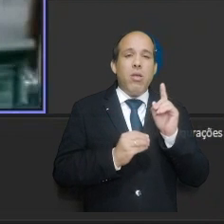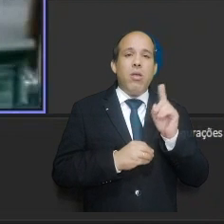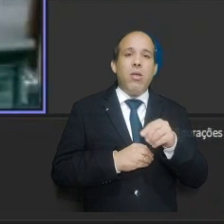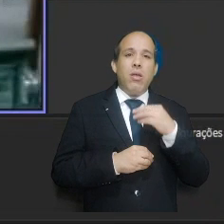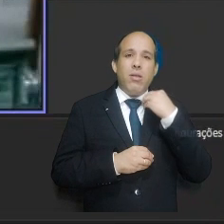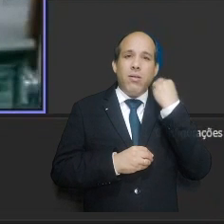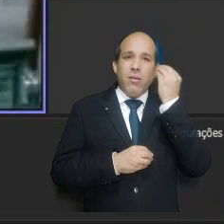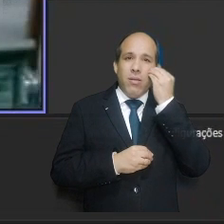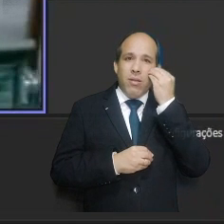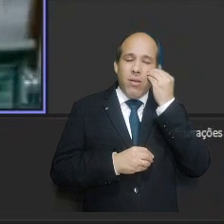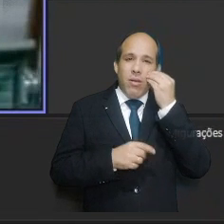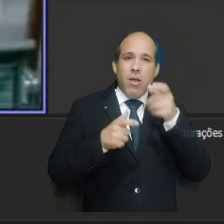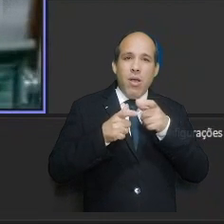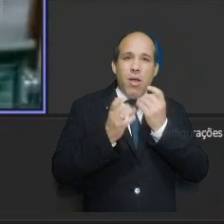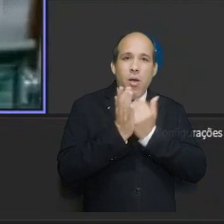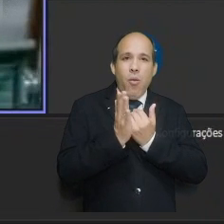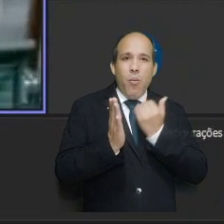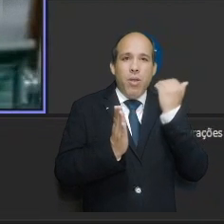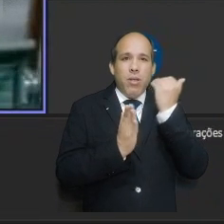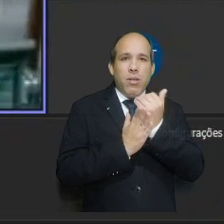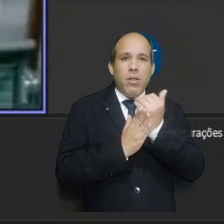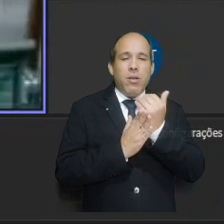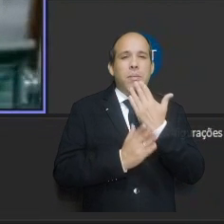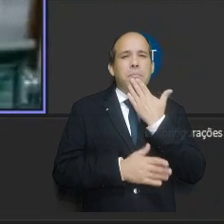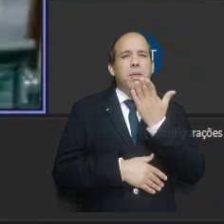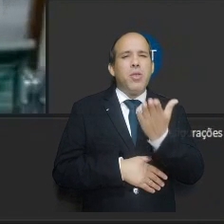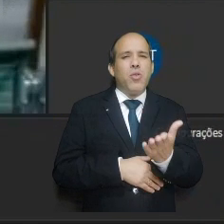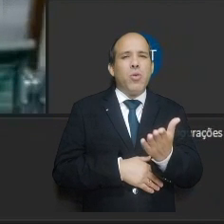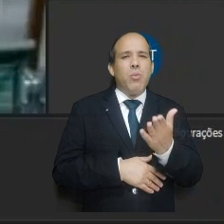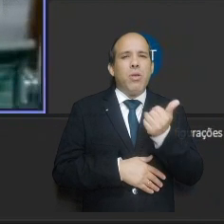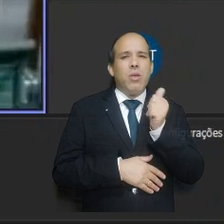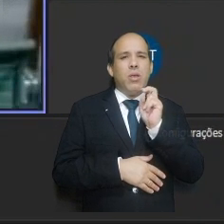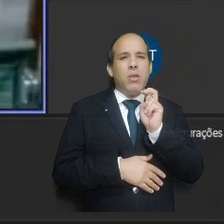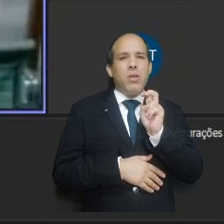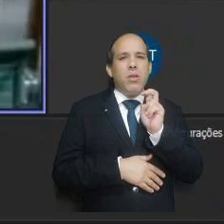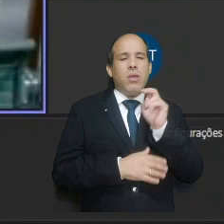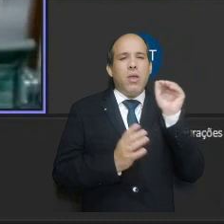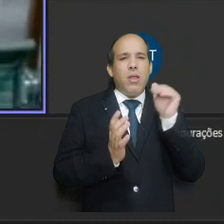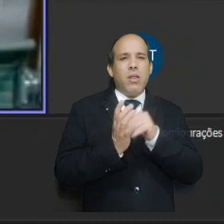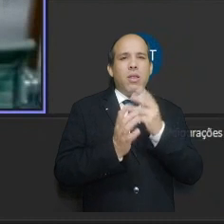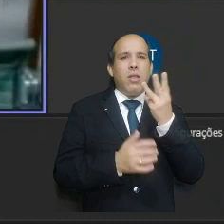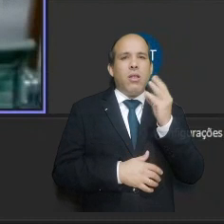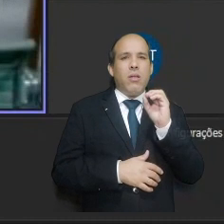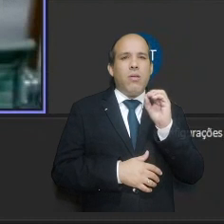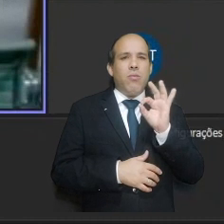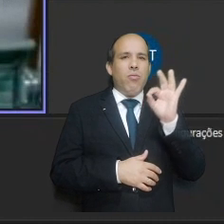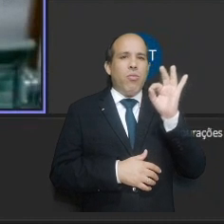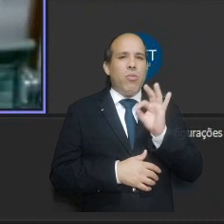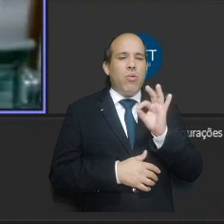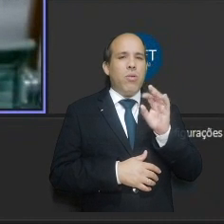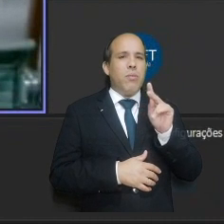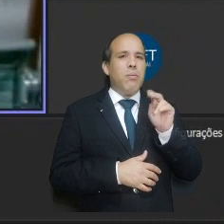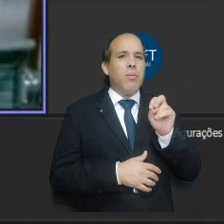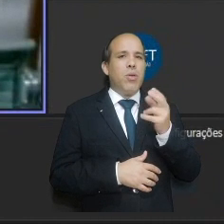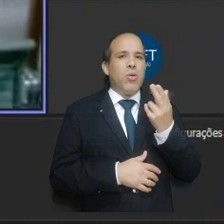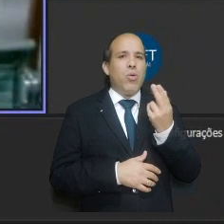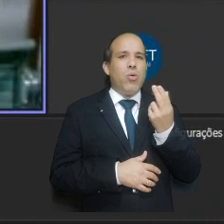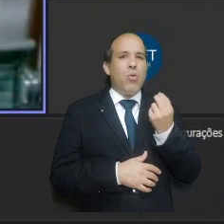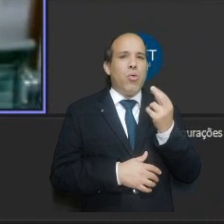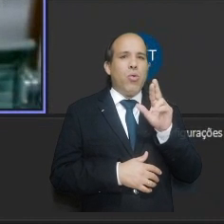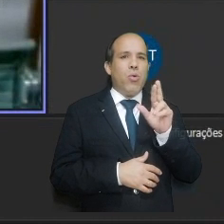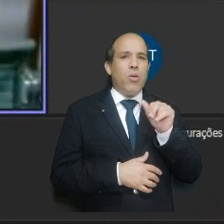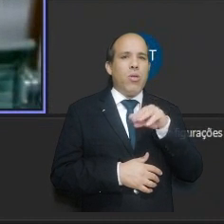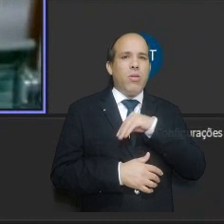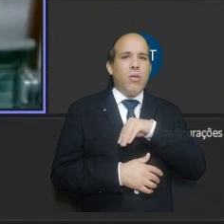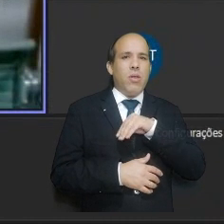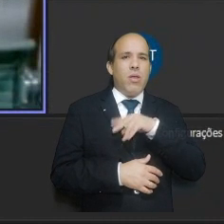único acréscimo aqui seria na tentativa de majorar. Nós pedimos ali entre 15% a 30% da penhora